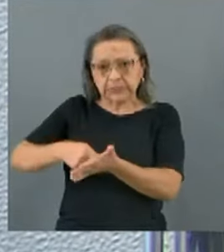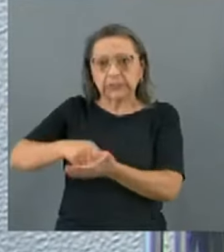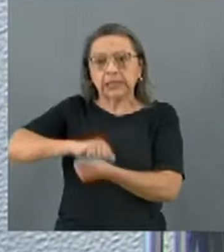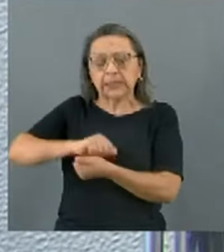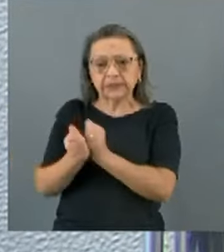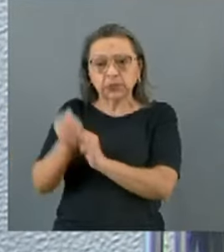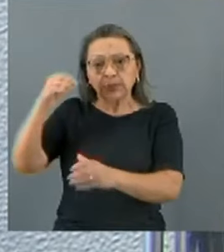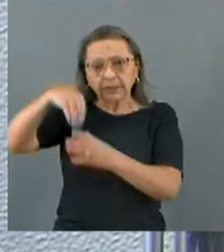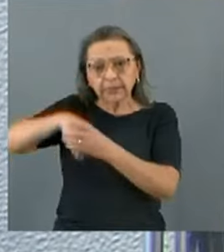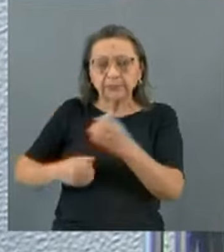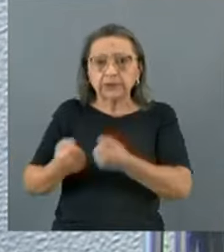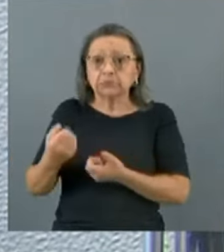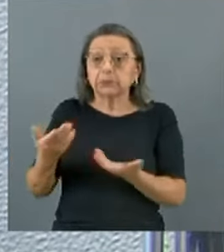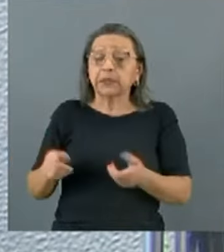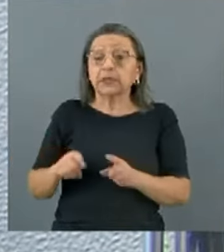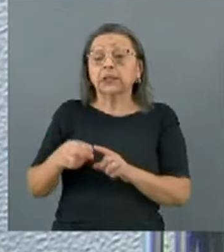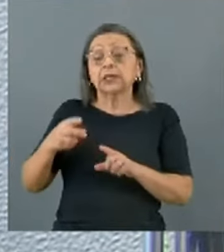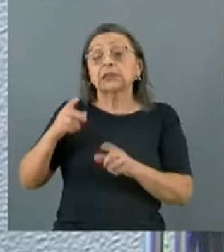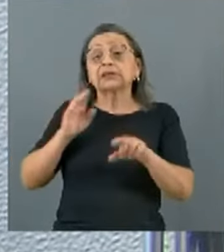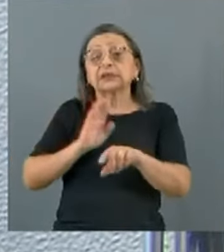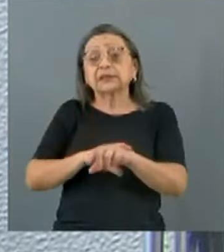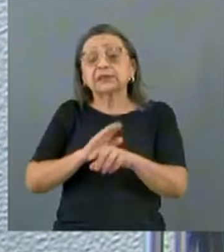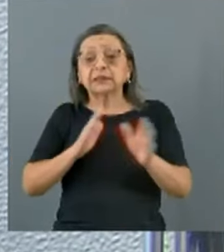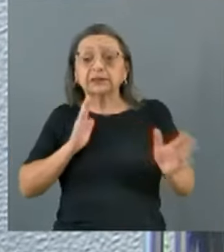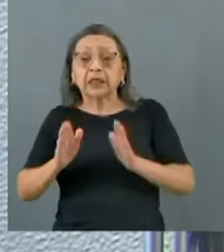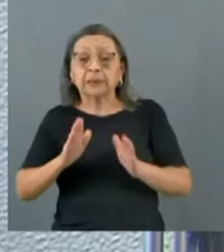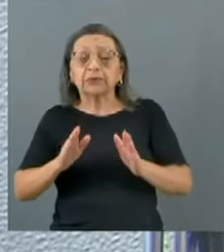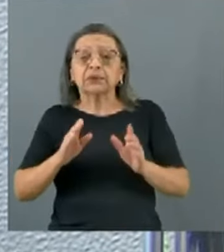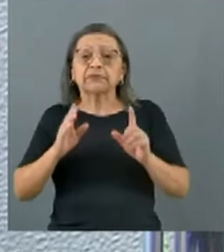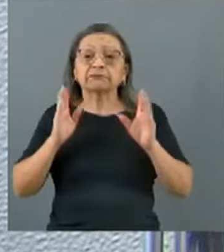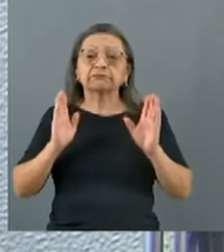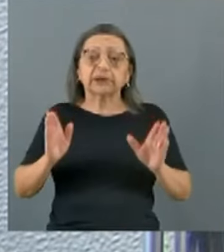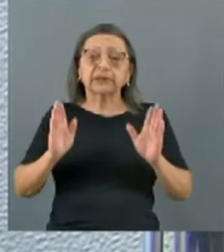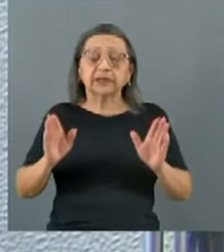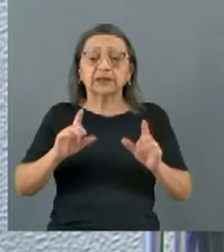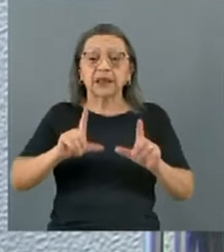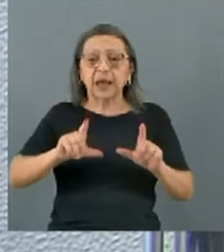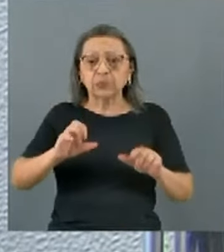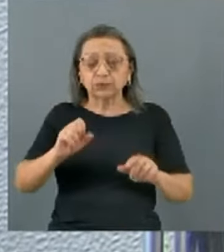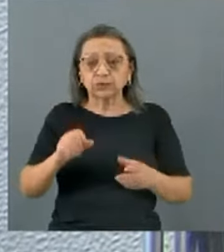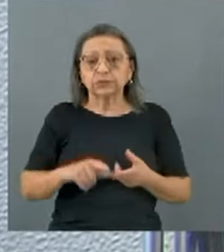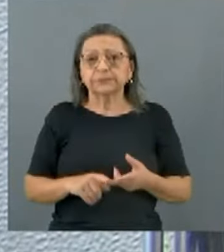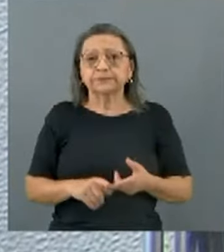isso, o tempo de validade dos laudos e período para nova isenção. Pode passar, por favor.